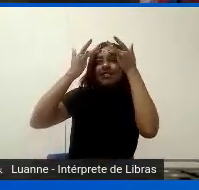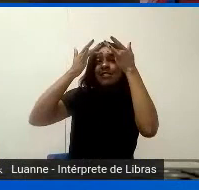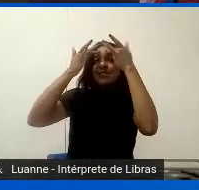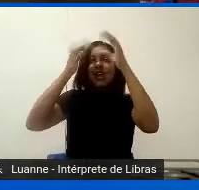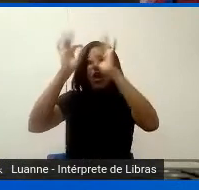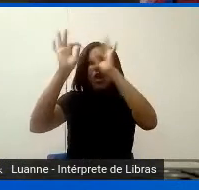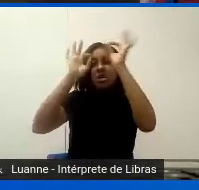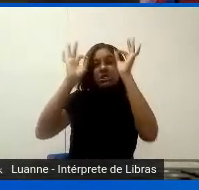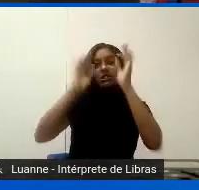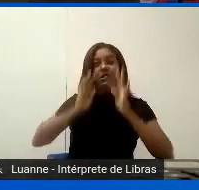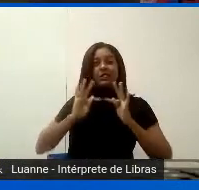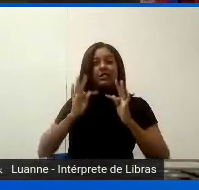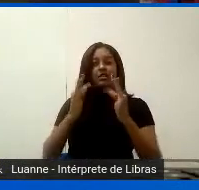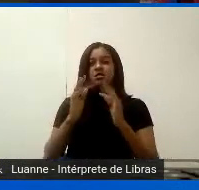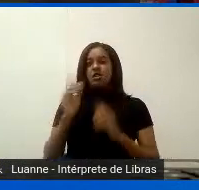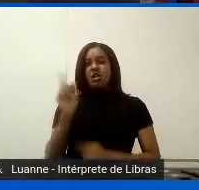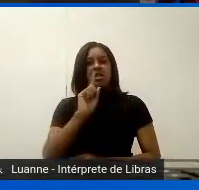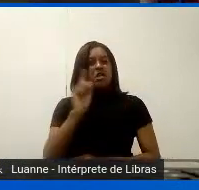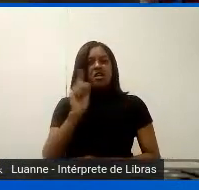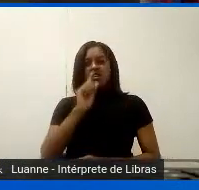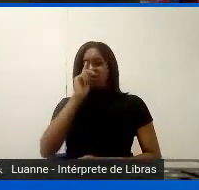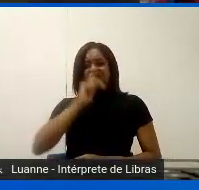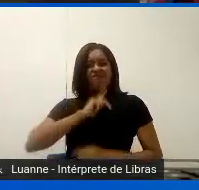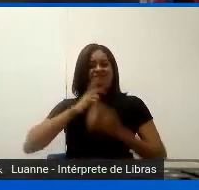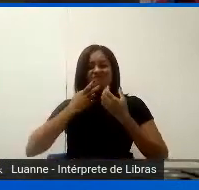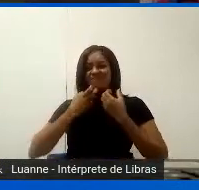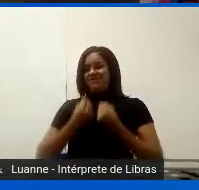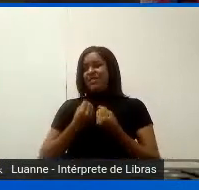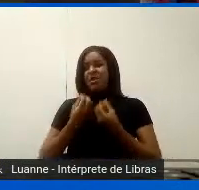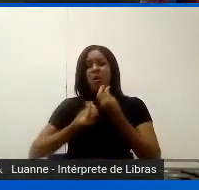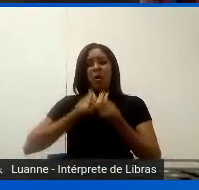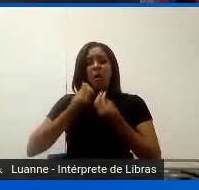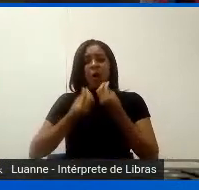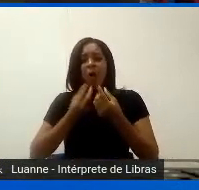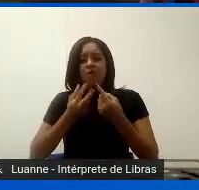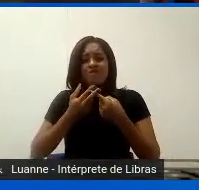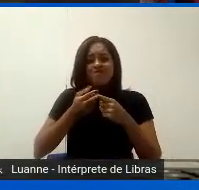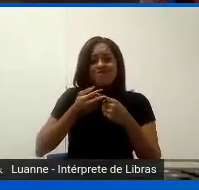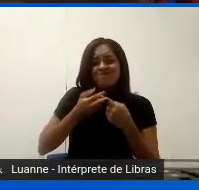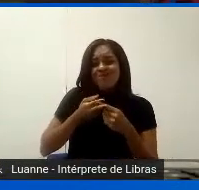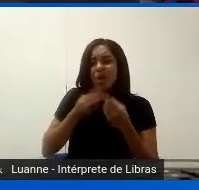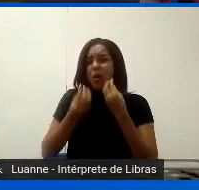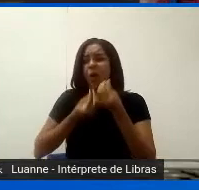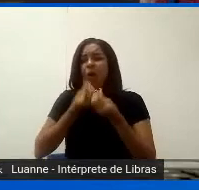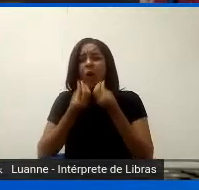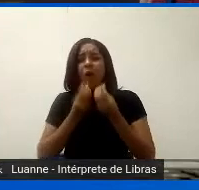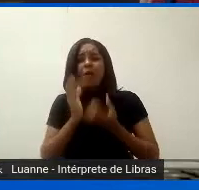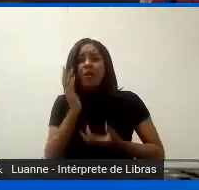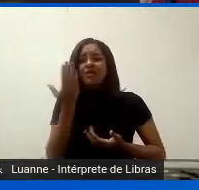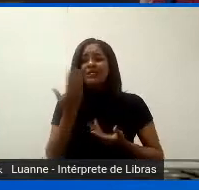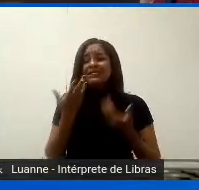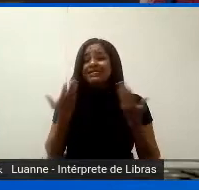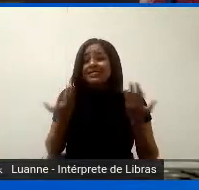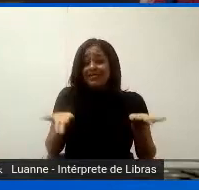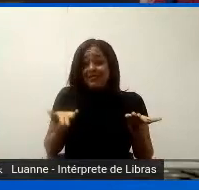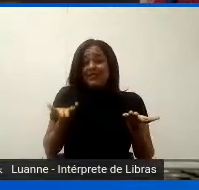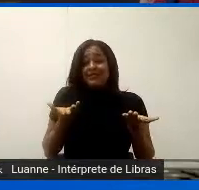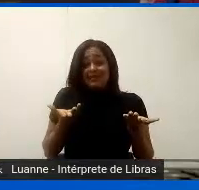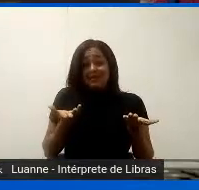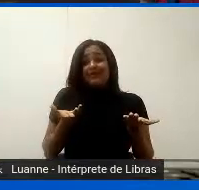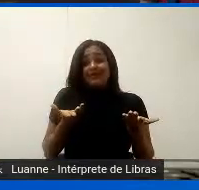e eu não dominar não saber como operar e como as coisas funcionam né Então esse é um ponto é um papel